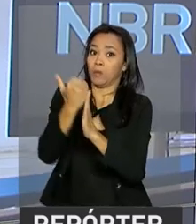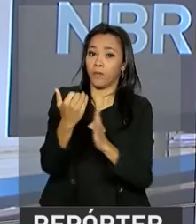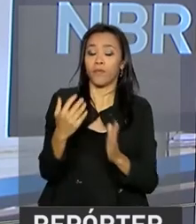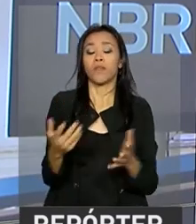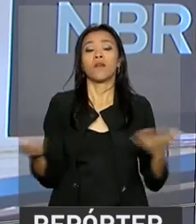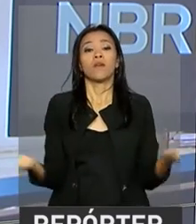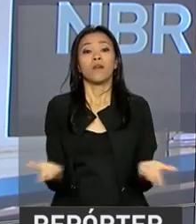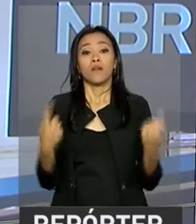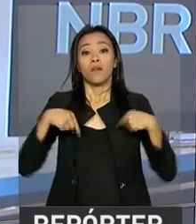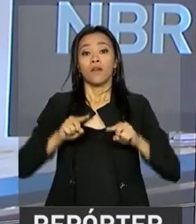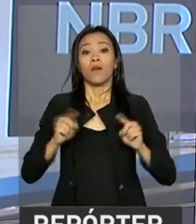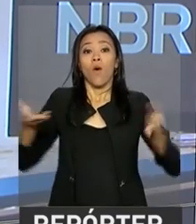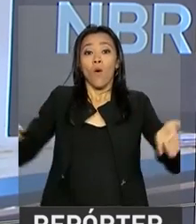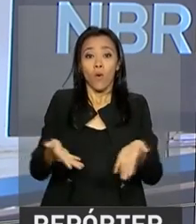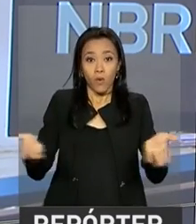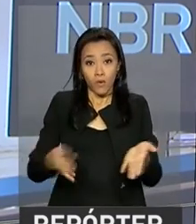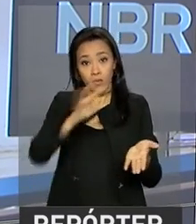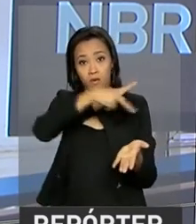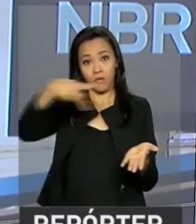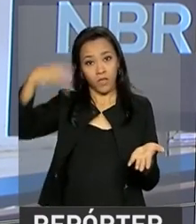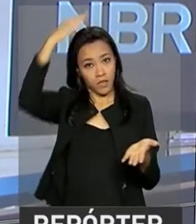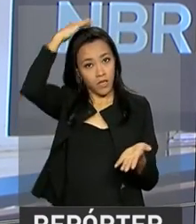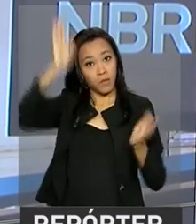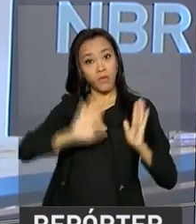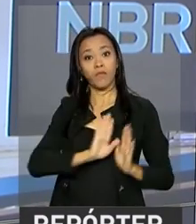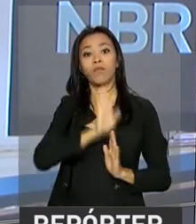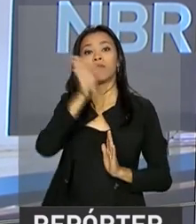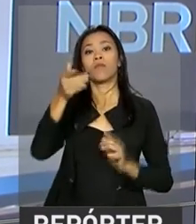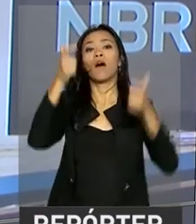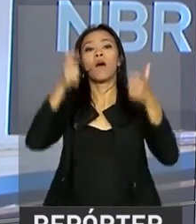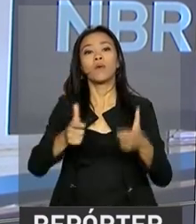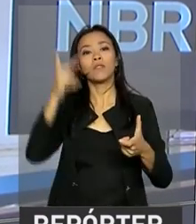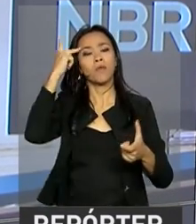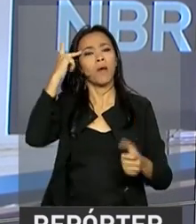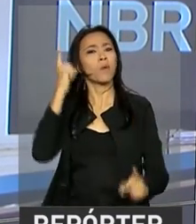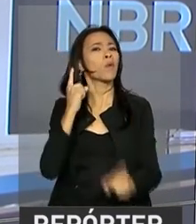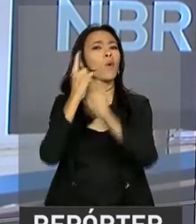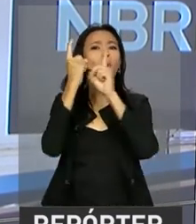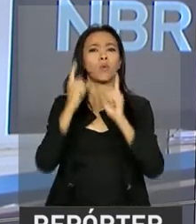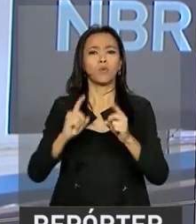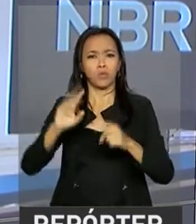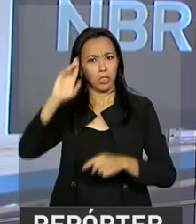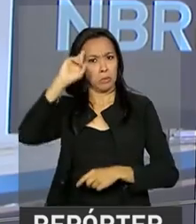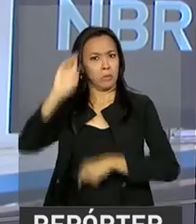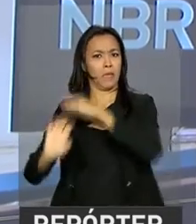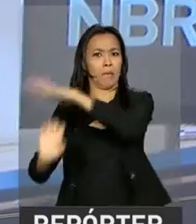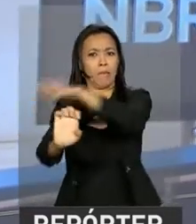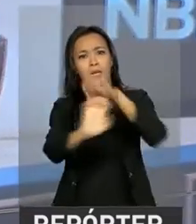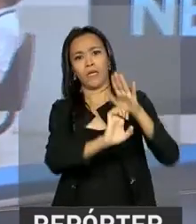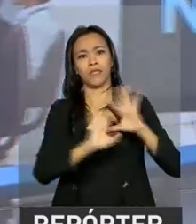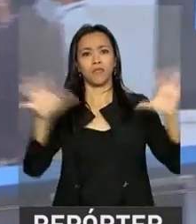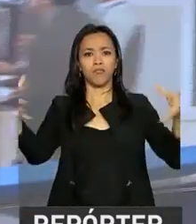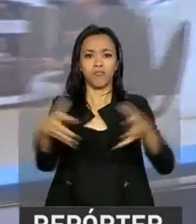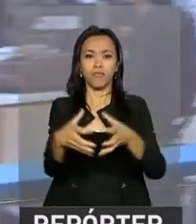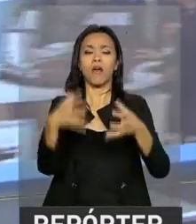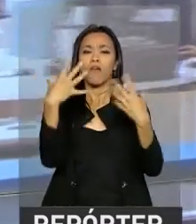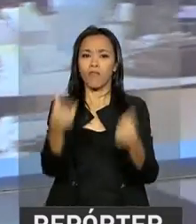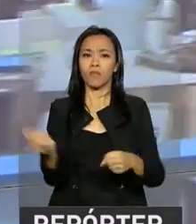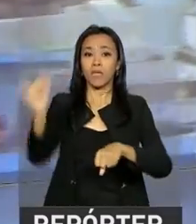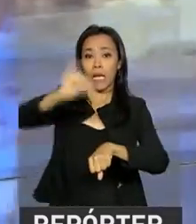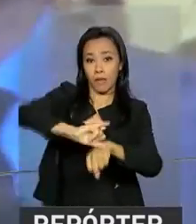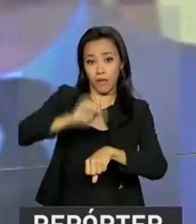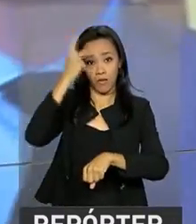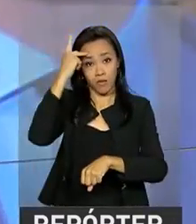e hoje presidente michel temer participa em são paulo de um encontro sobre mobilização empresarial vamos então até a capital paulista